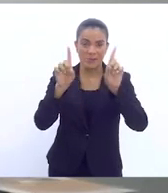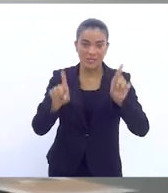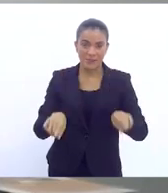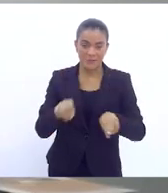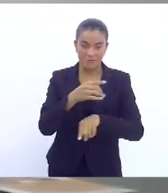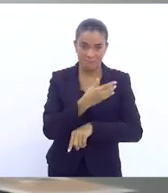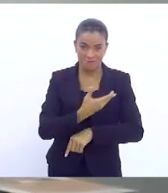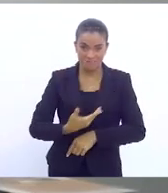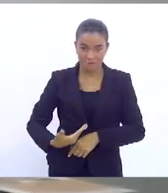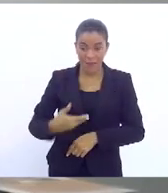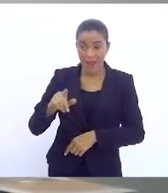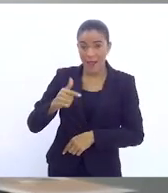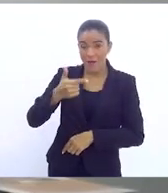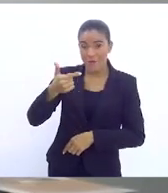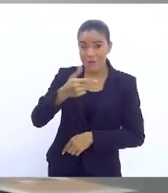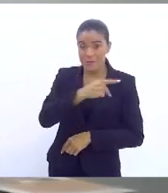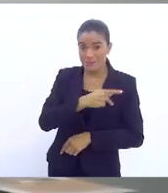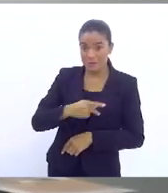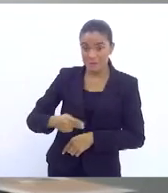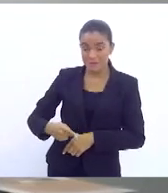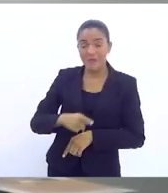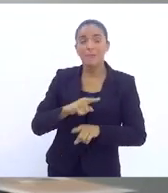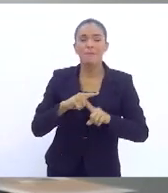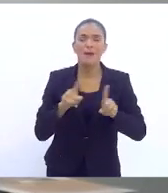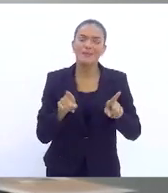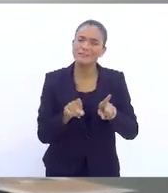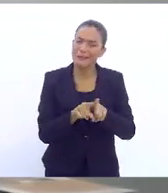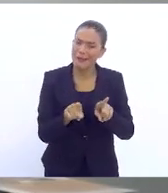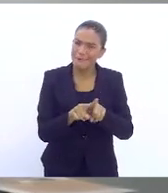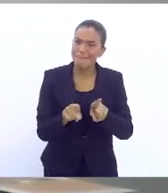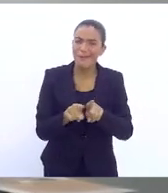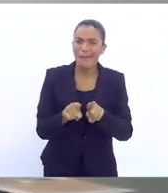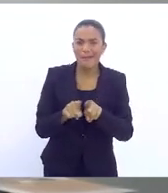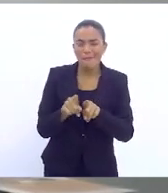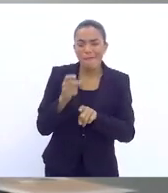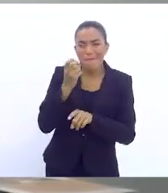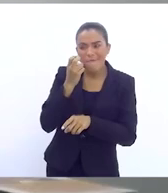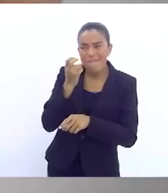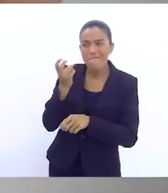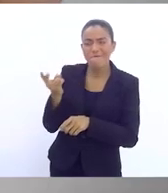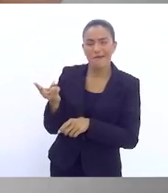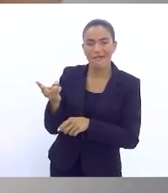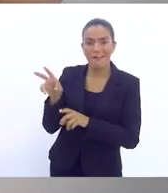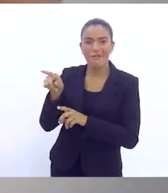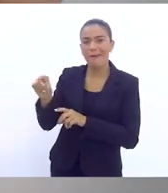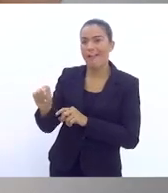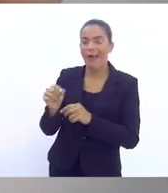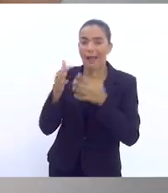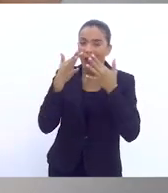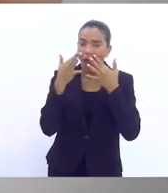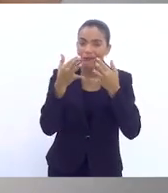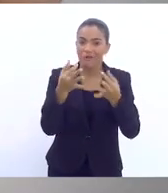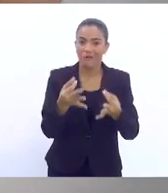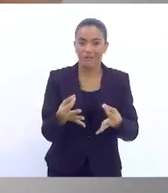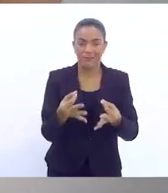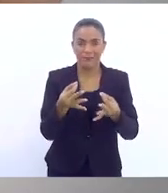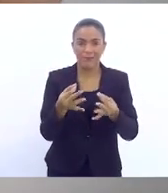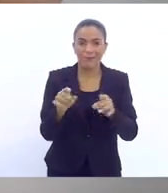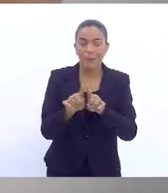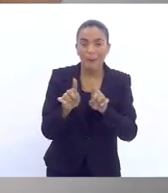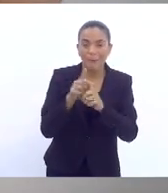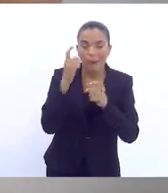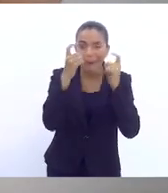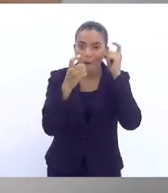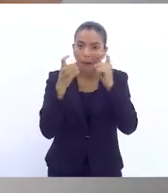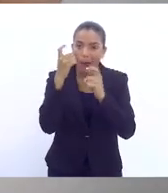ele que é o vice-presidente Mas também de ver o seu cuidado e a sua atenção com a carreira com